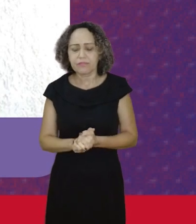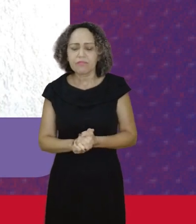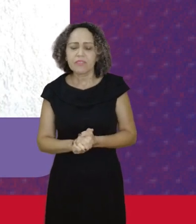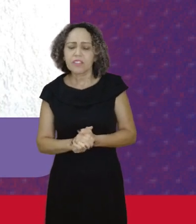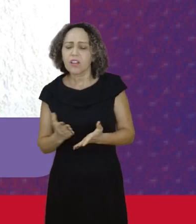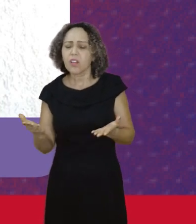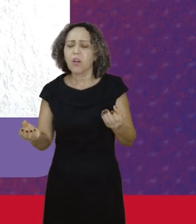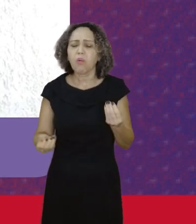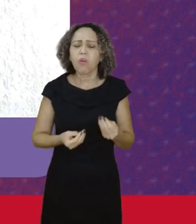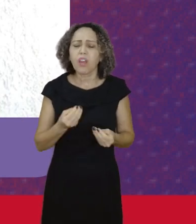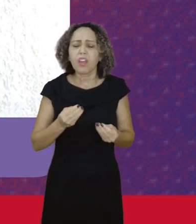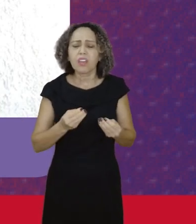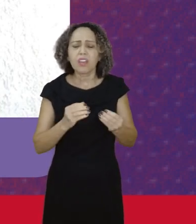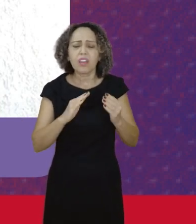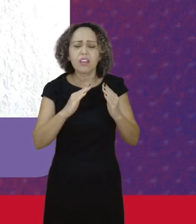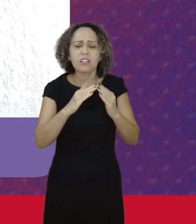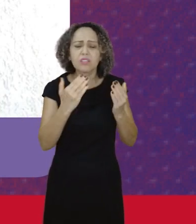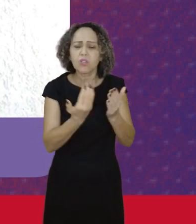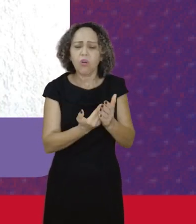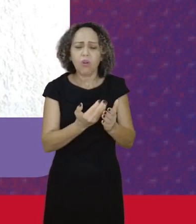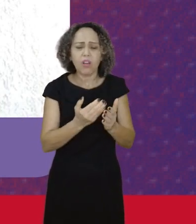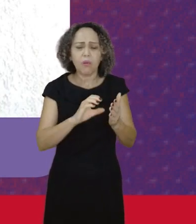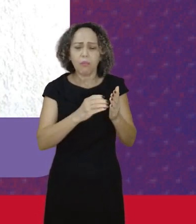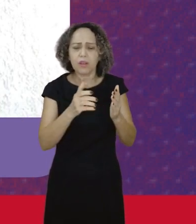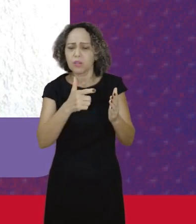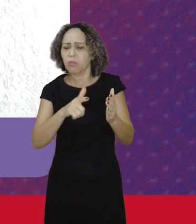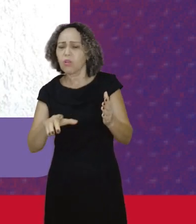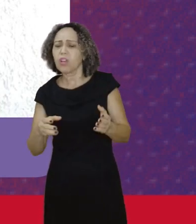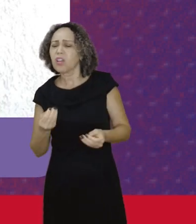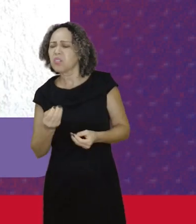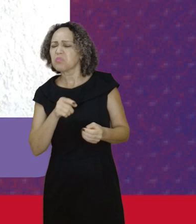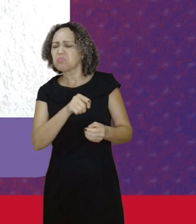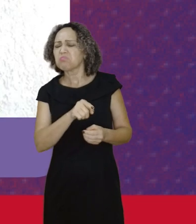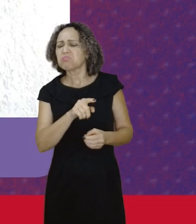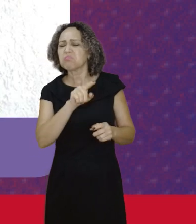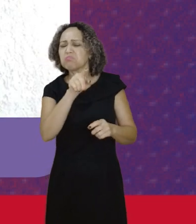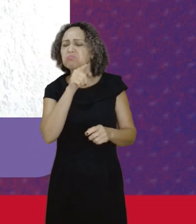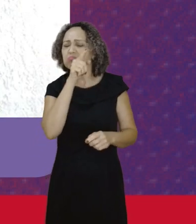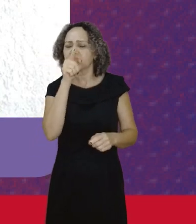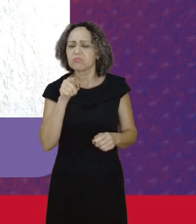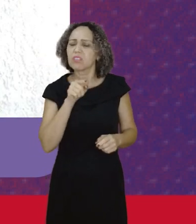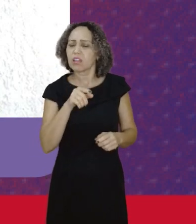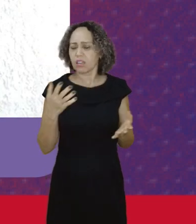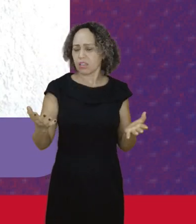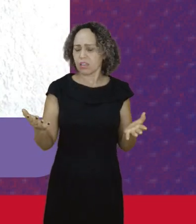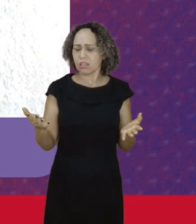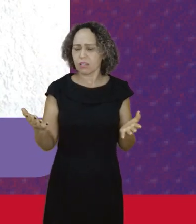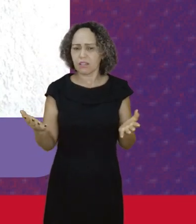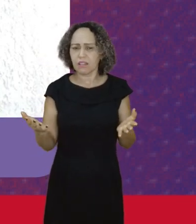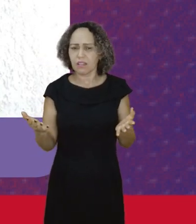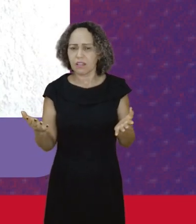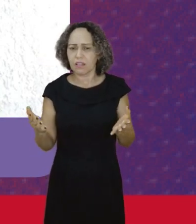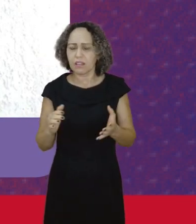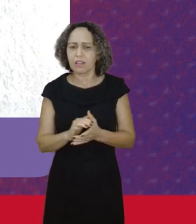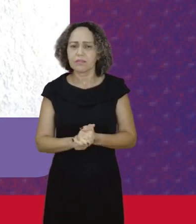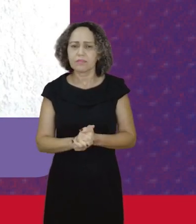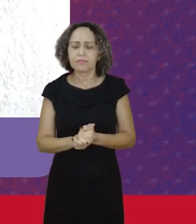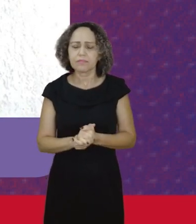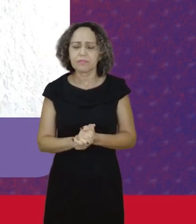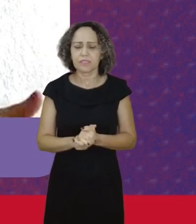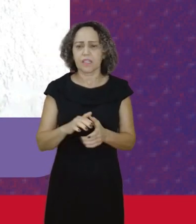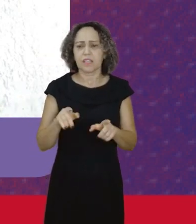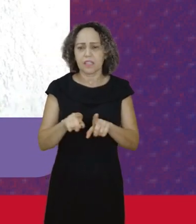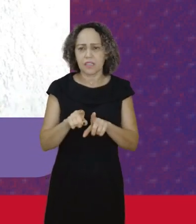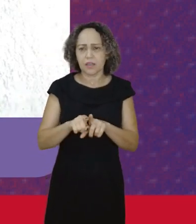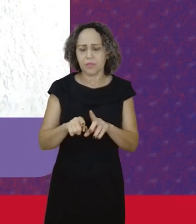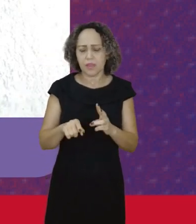sem partido e quais os nossos principais desafios, considerando que a Ivânia trouxe também, a Selma,